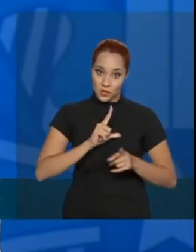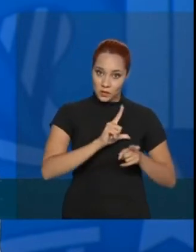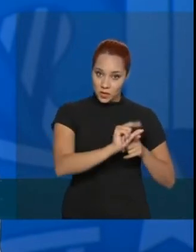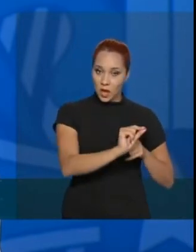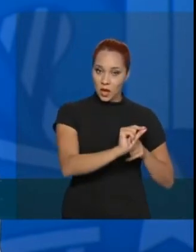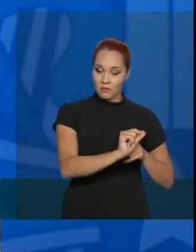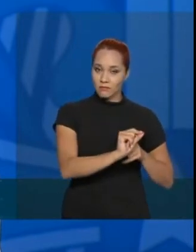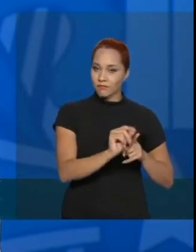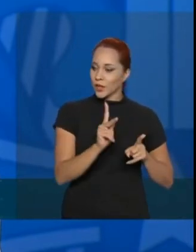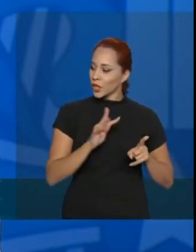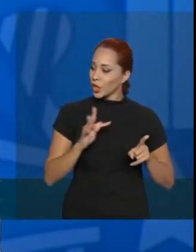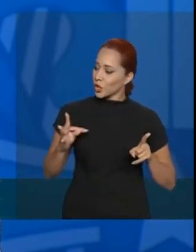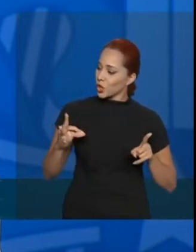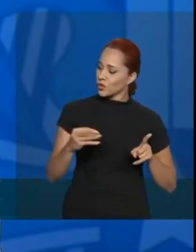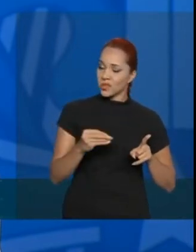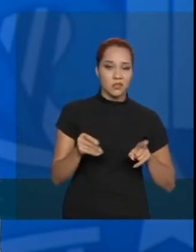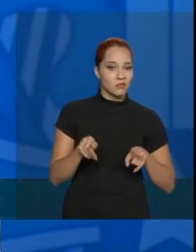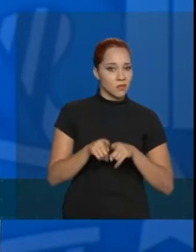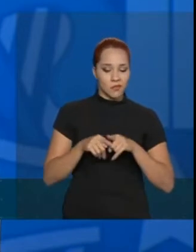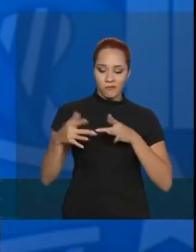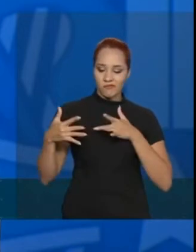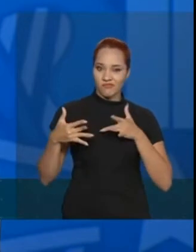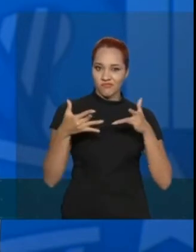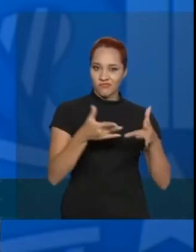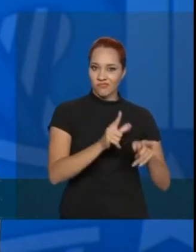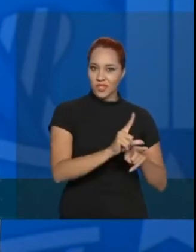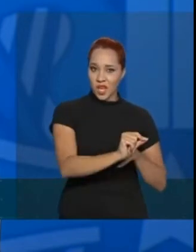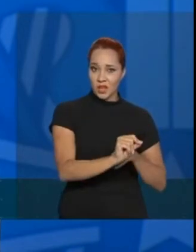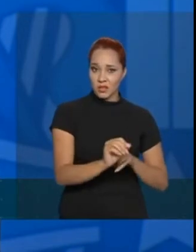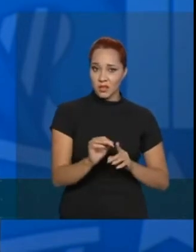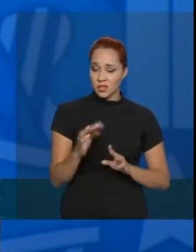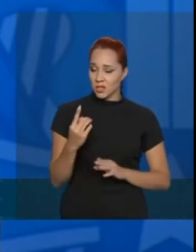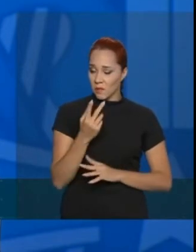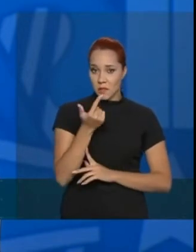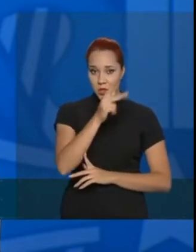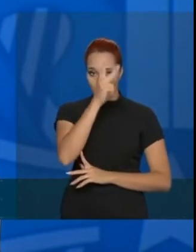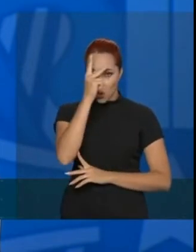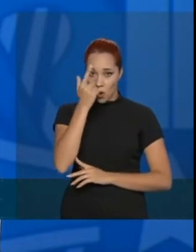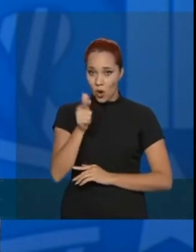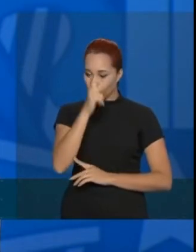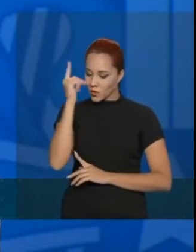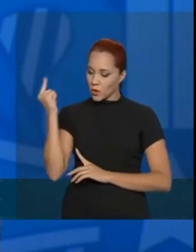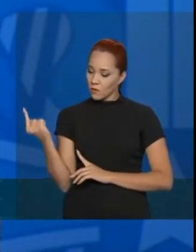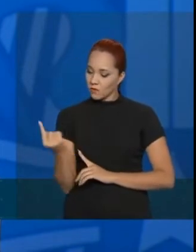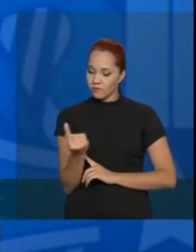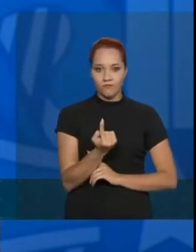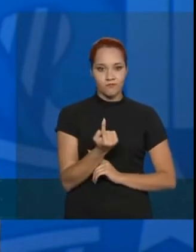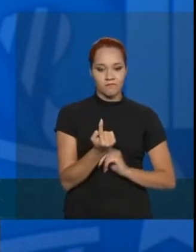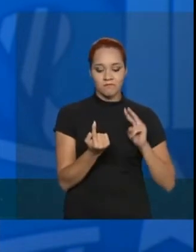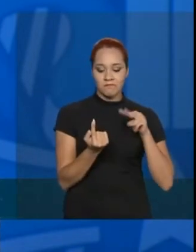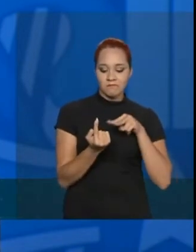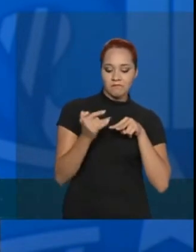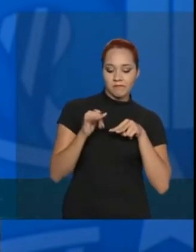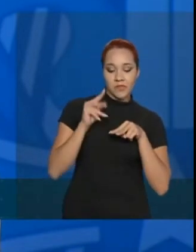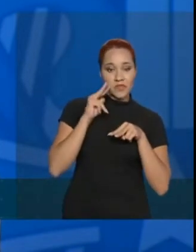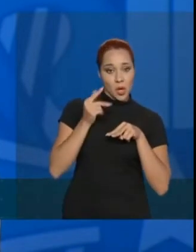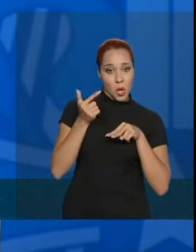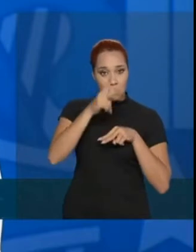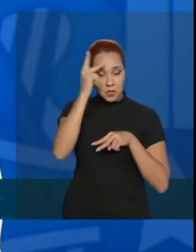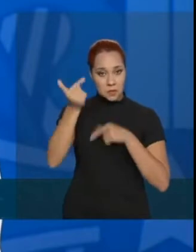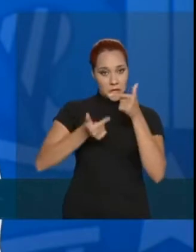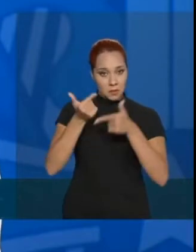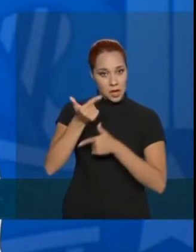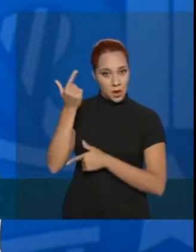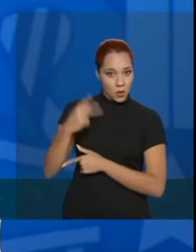colocam seus cargos à disposição. Entrando uma pessoa, eles olham, se deve vir outra pessoa para trabalhar com eles,